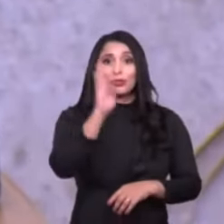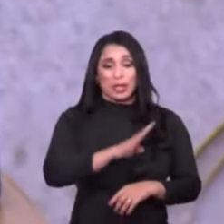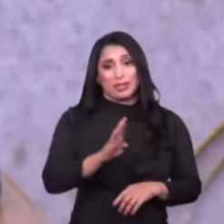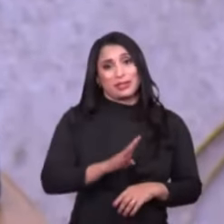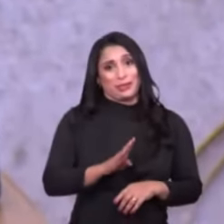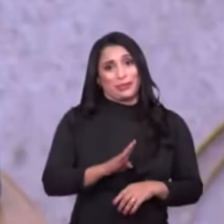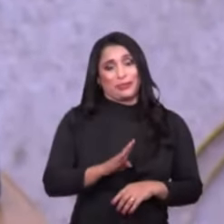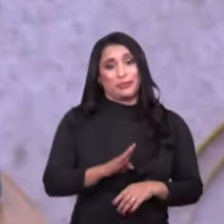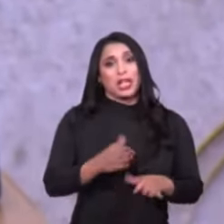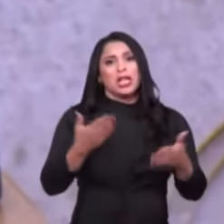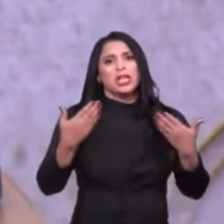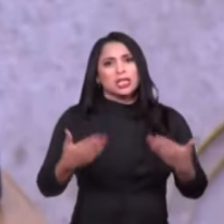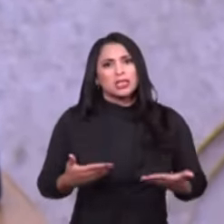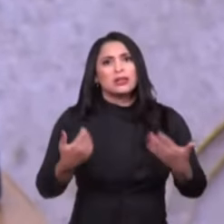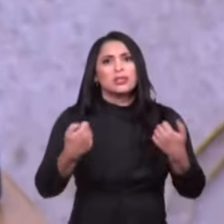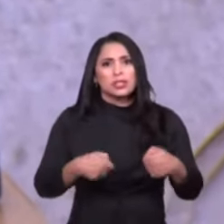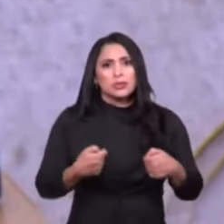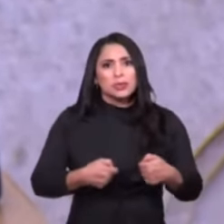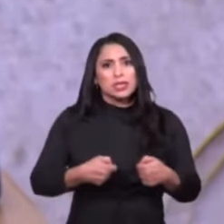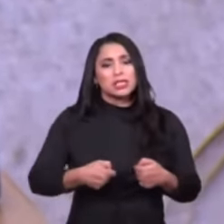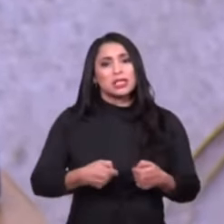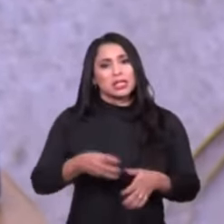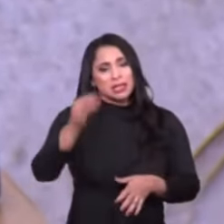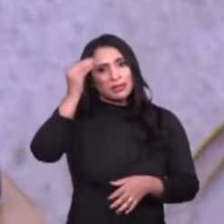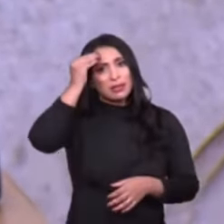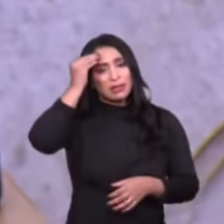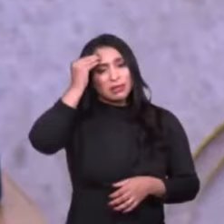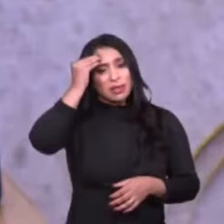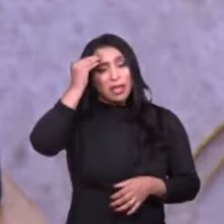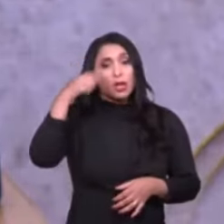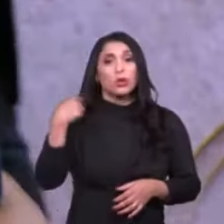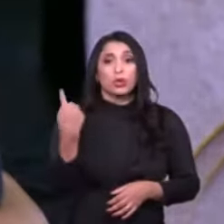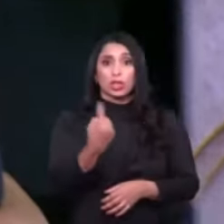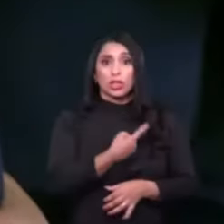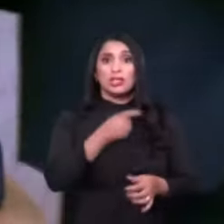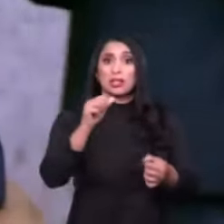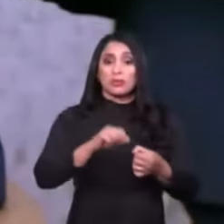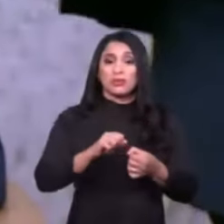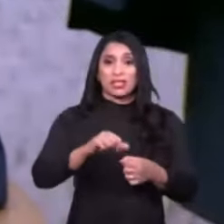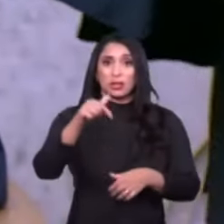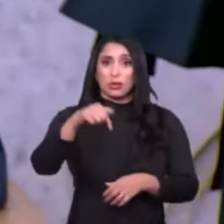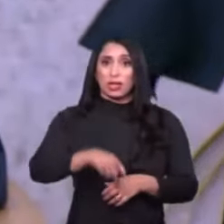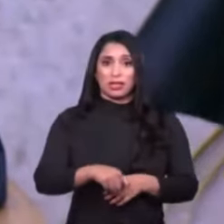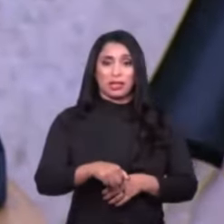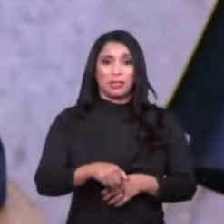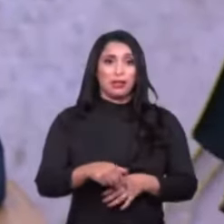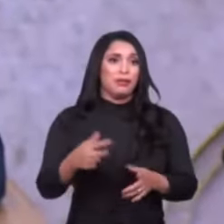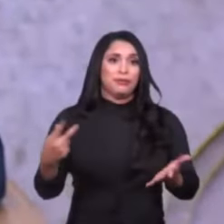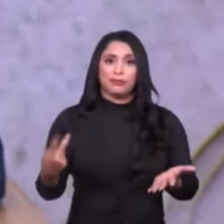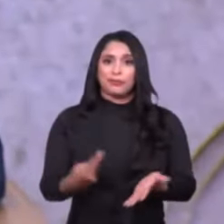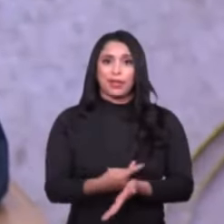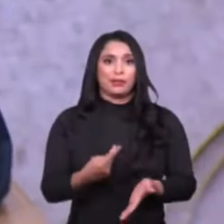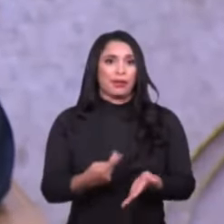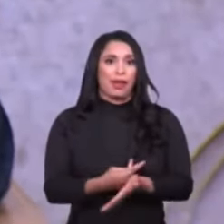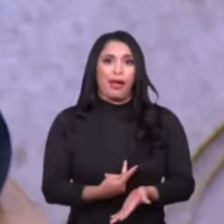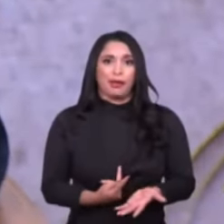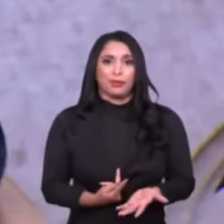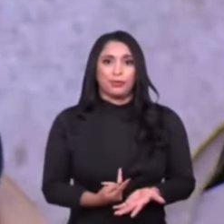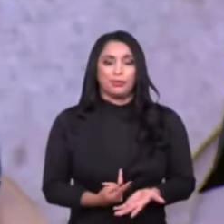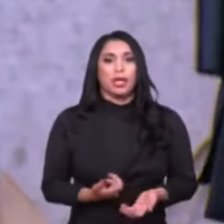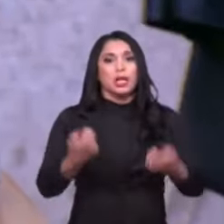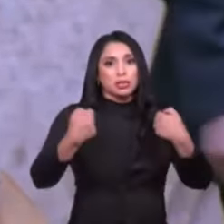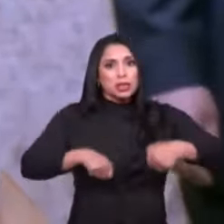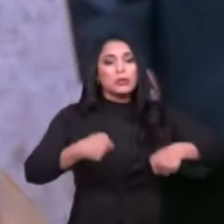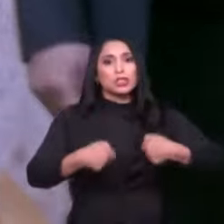Portanto, é preciso ceder aos fatos. O que nós estamos fazendo não está dando certo. E, portanto, nós temos que